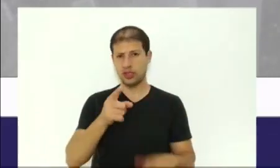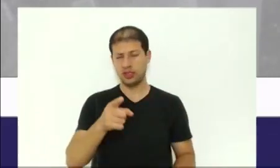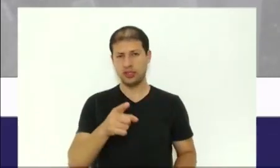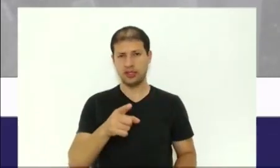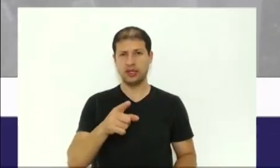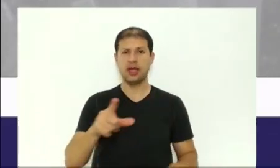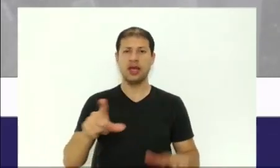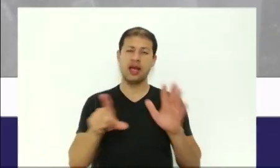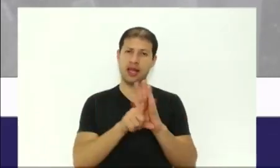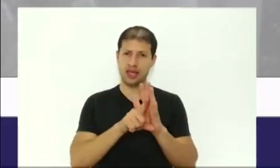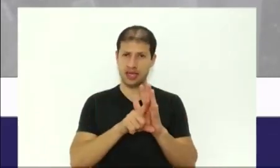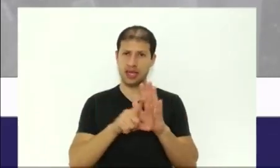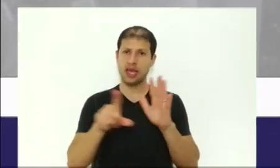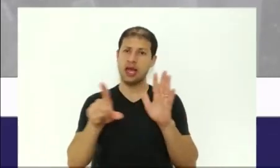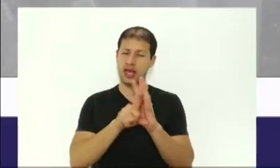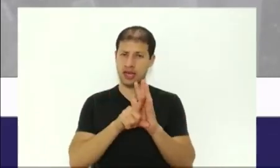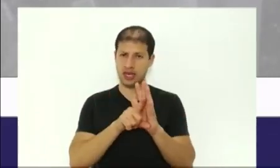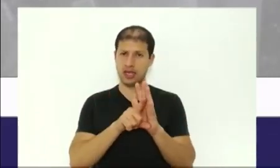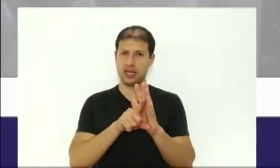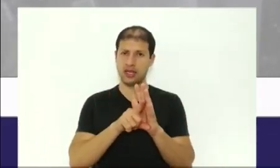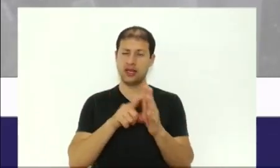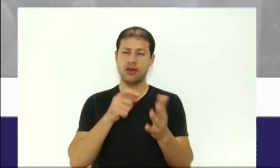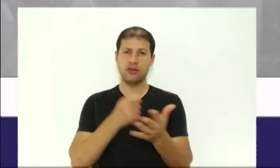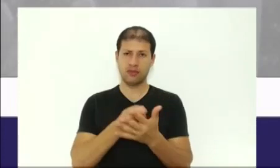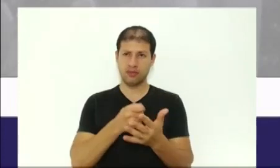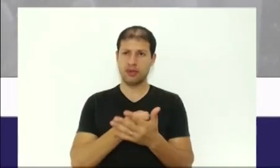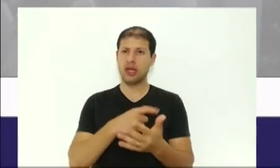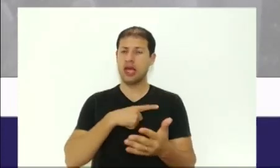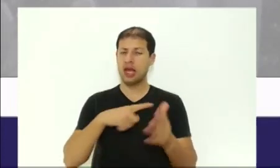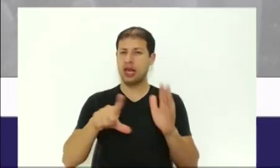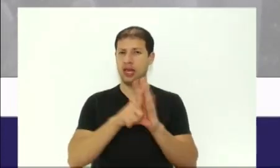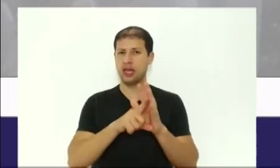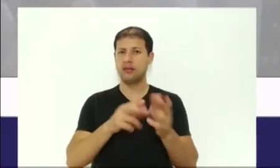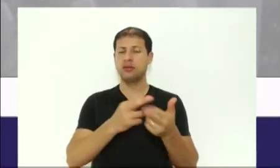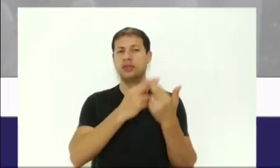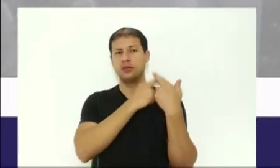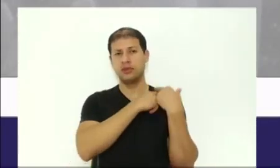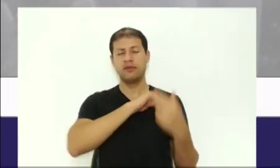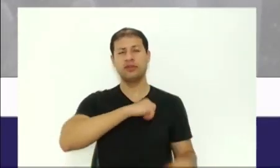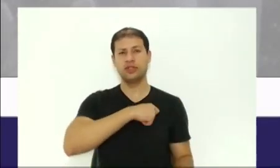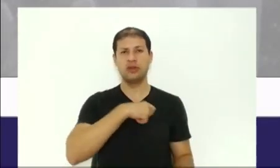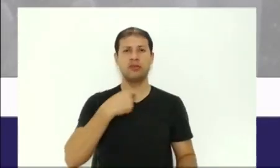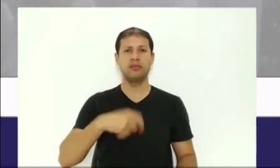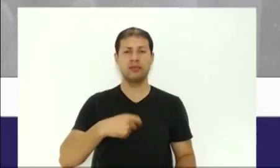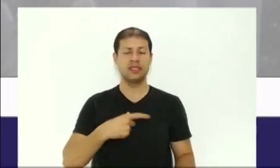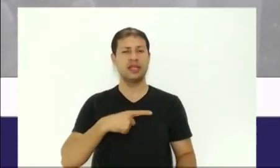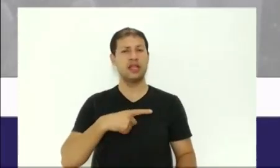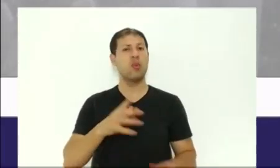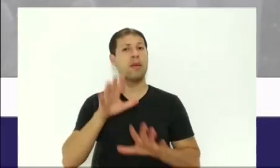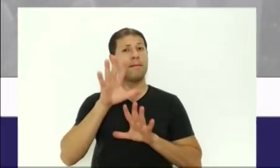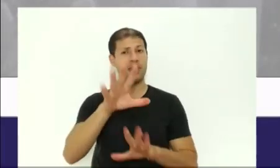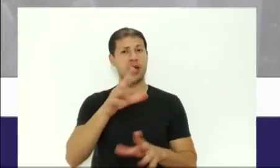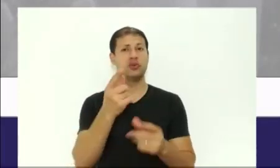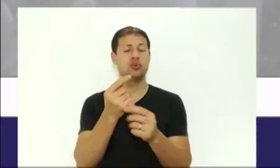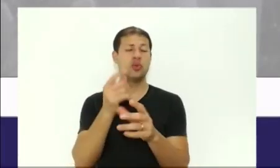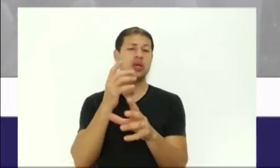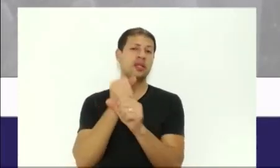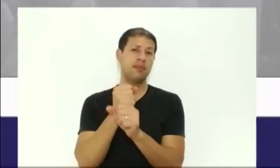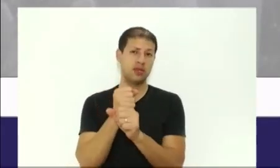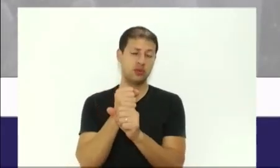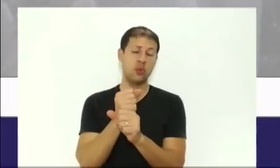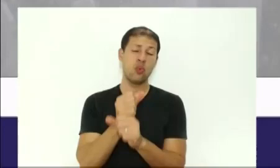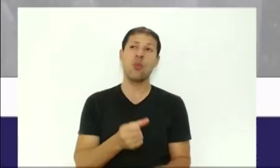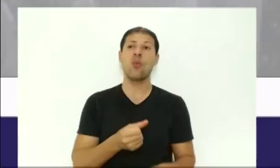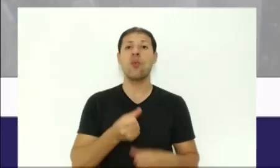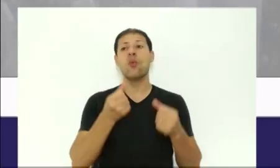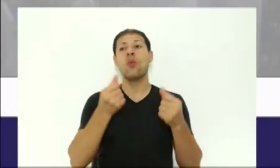ela exige, pela lei de responsabilidade fiscal, que tem que fazer um impacto no orçamento. Quanto que será